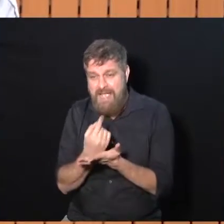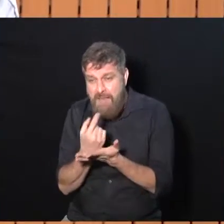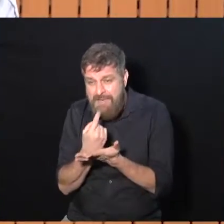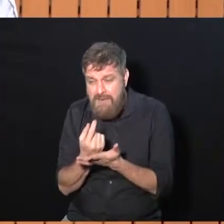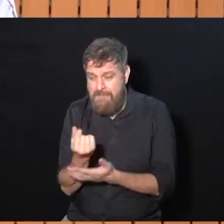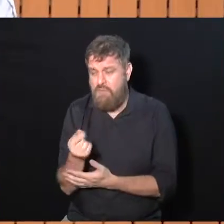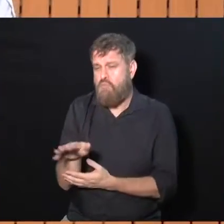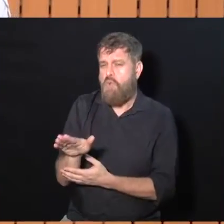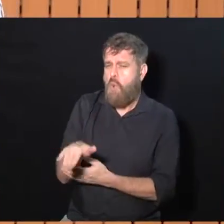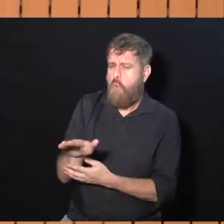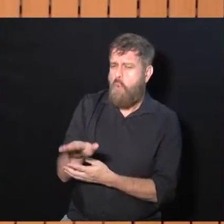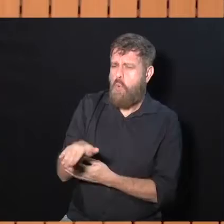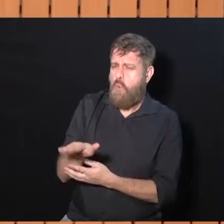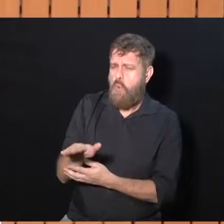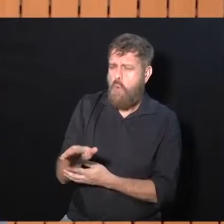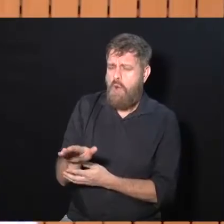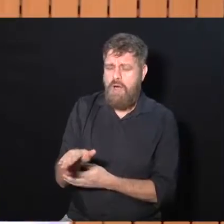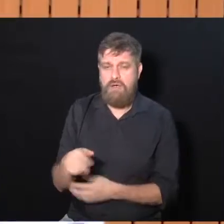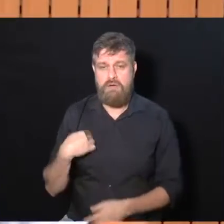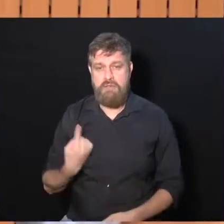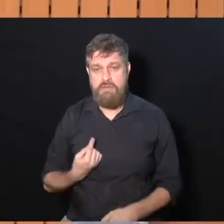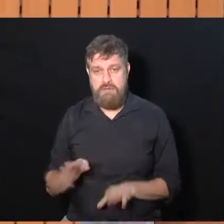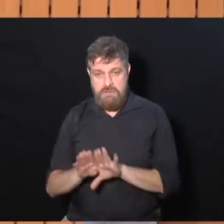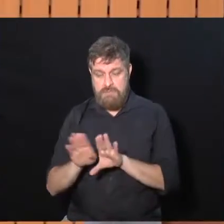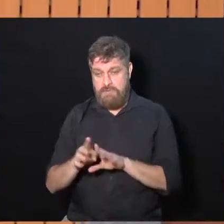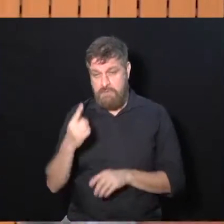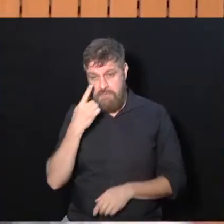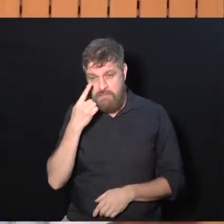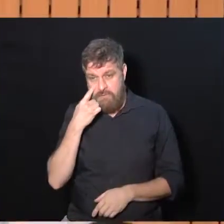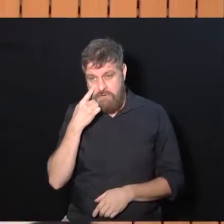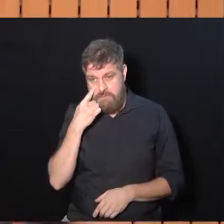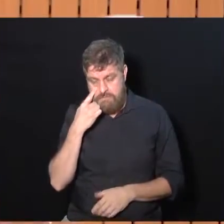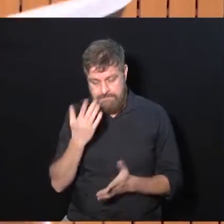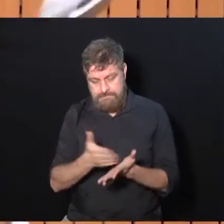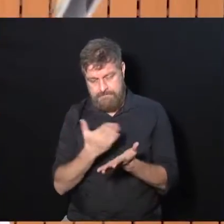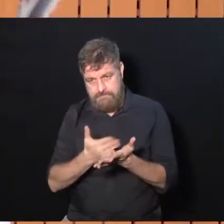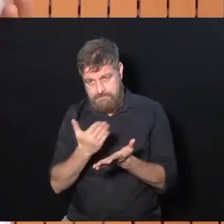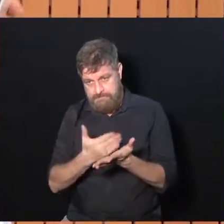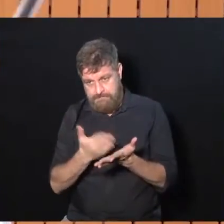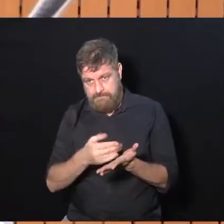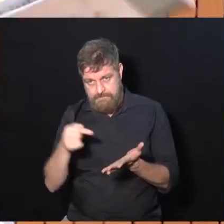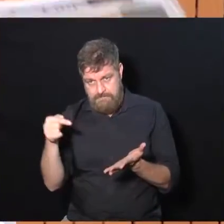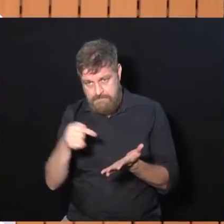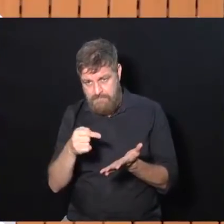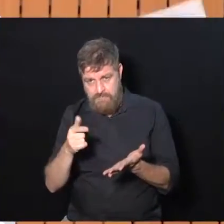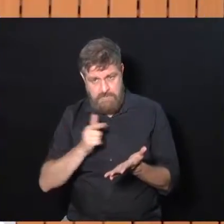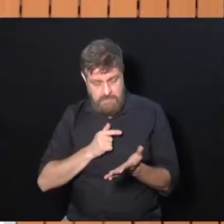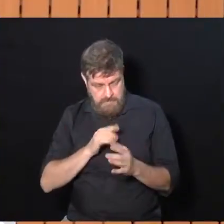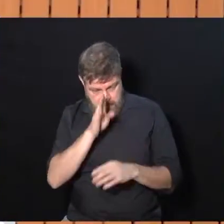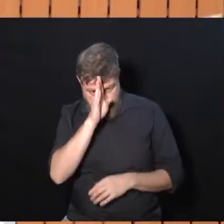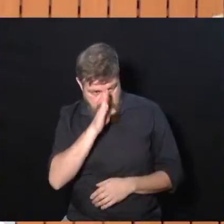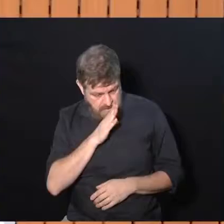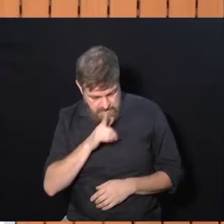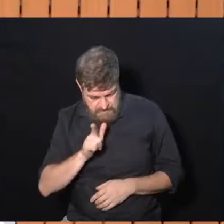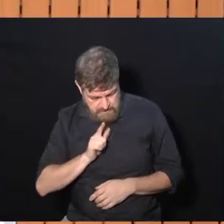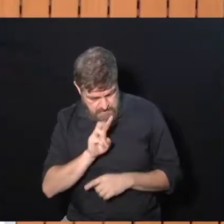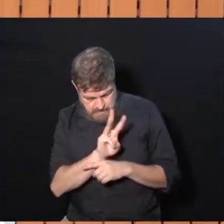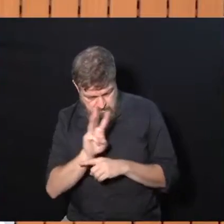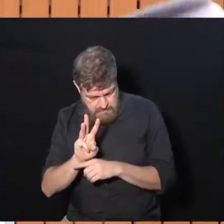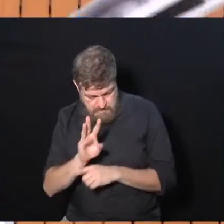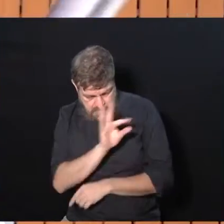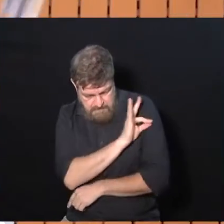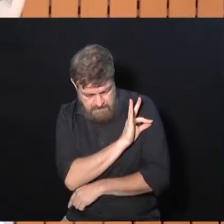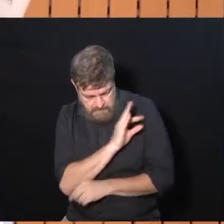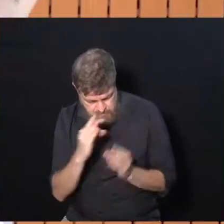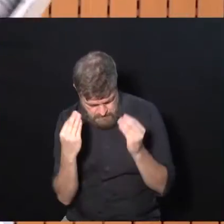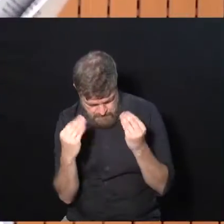custo, né? E olhando aqui a cartilha, Essa cartilha ela está disponibilizada no site da Prefeitura?